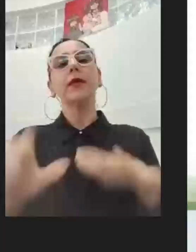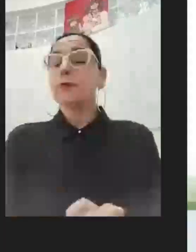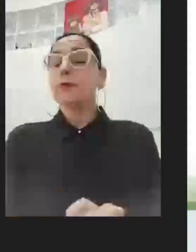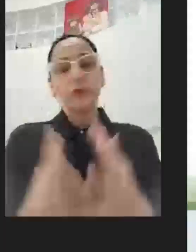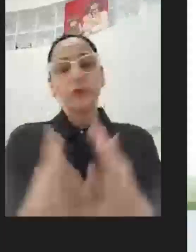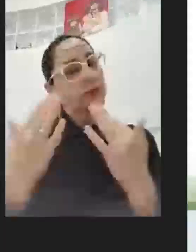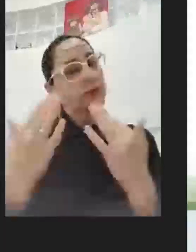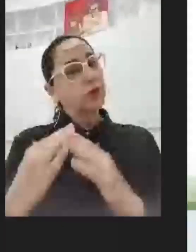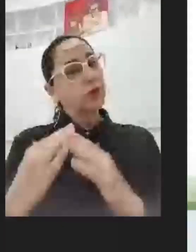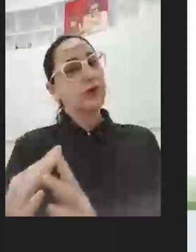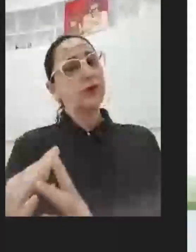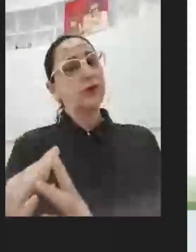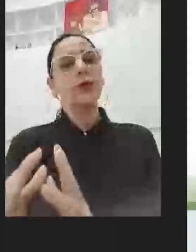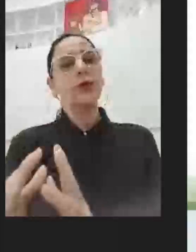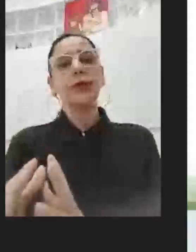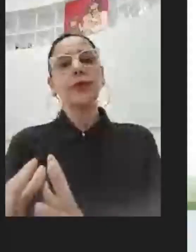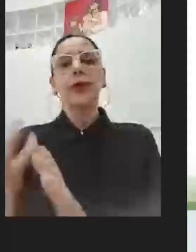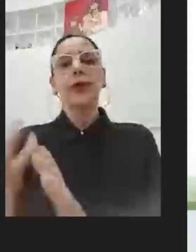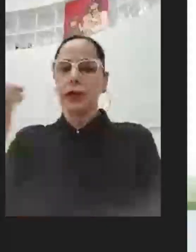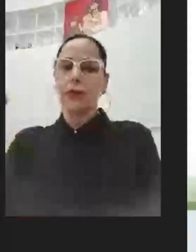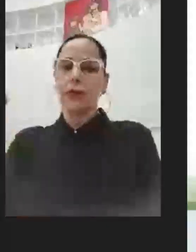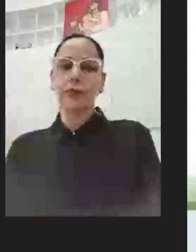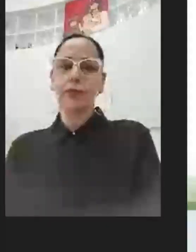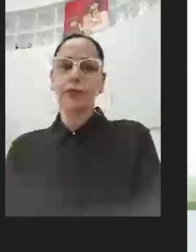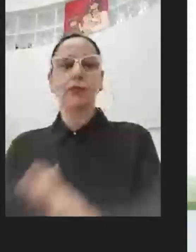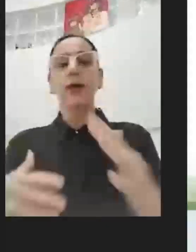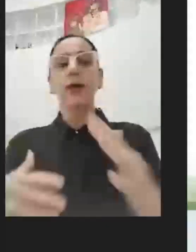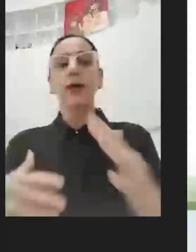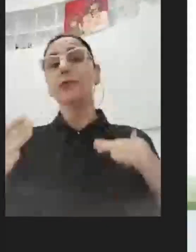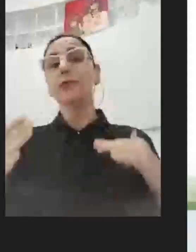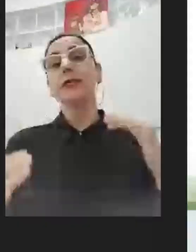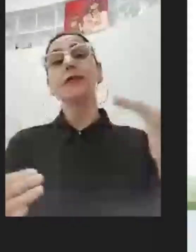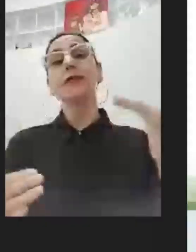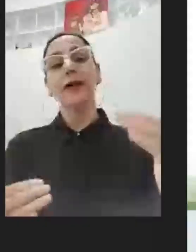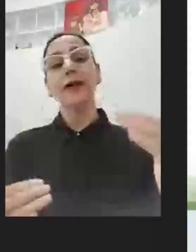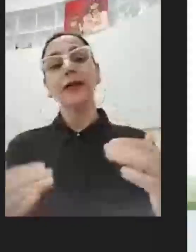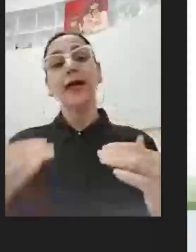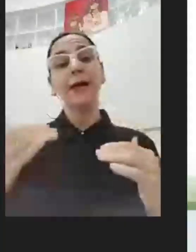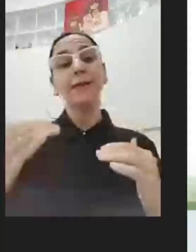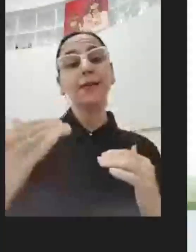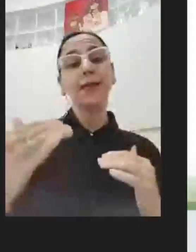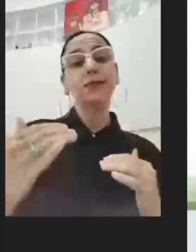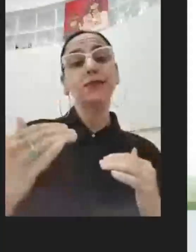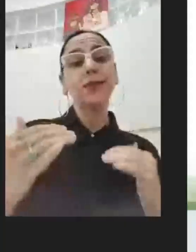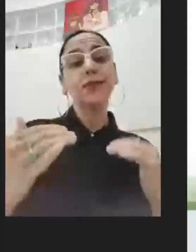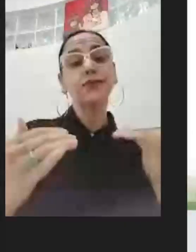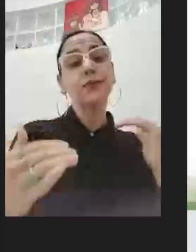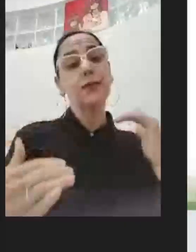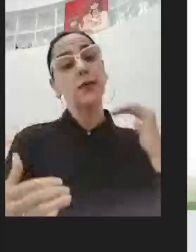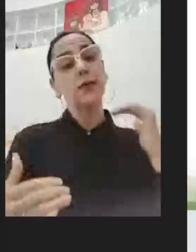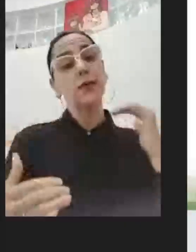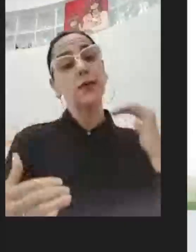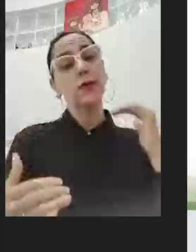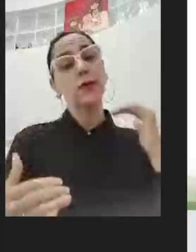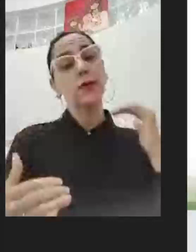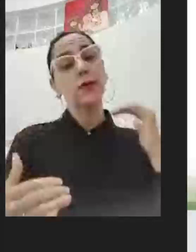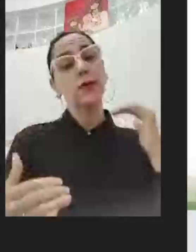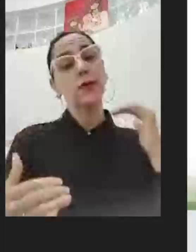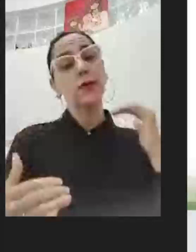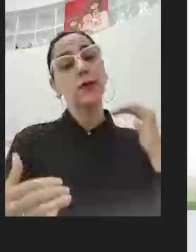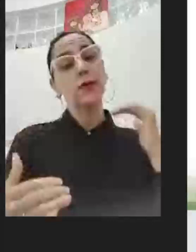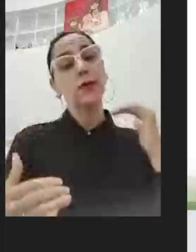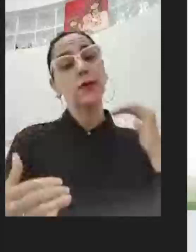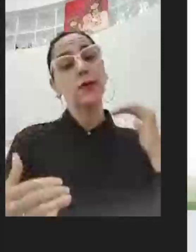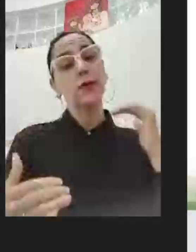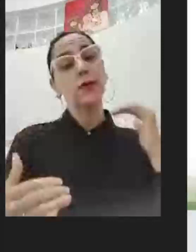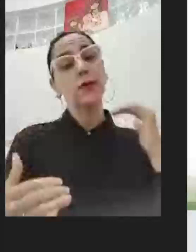eu vou te ensinar a fazer uma ordenha manual. A gente fez uma ordenha manual ali,